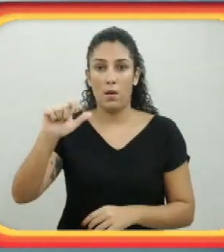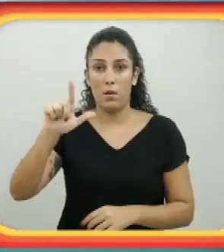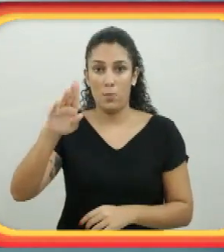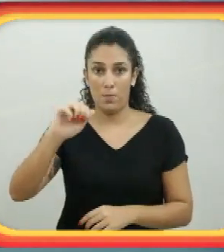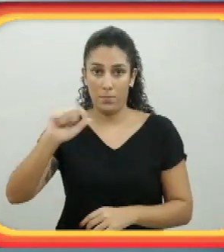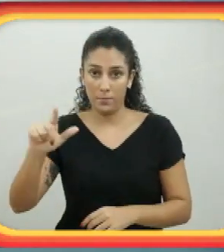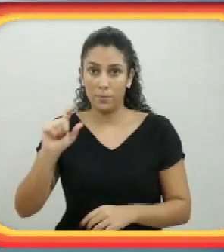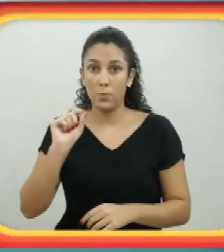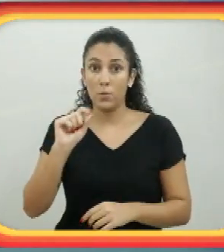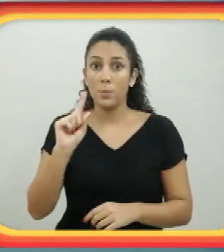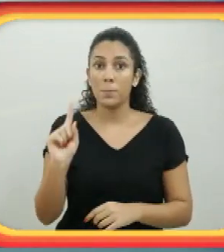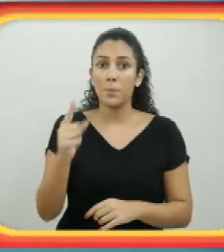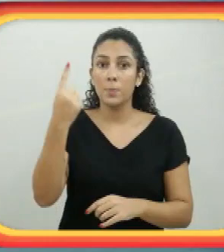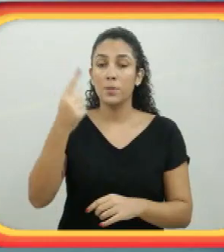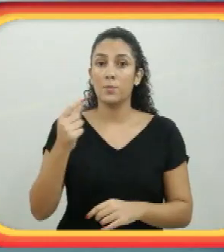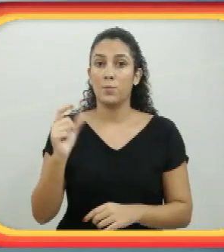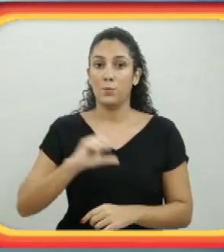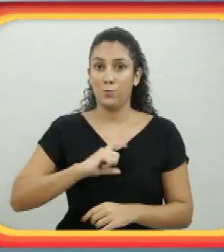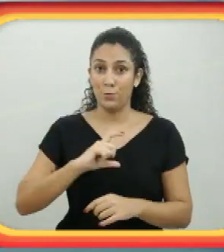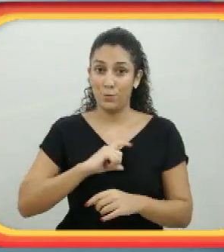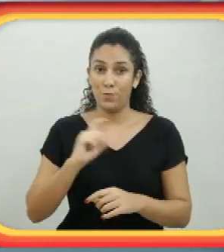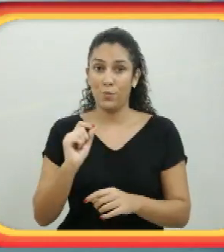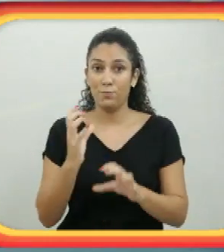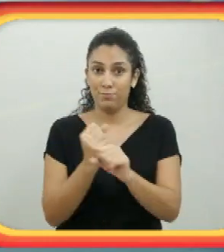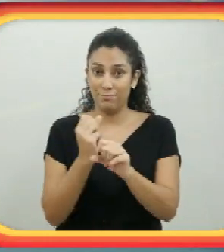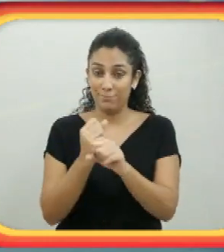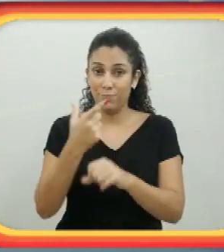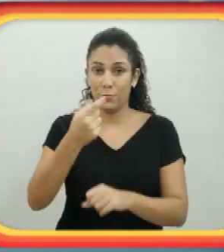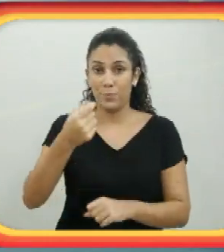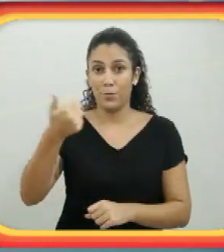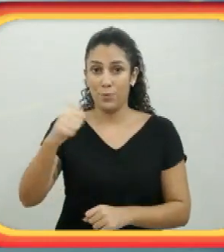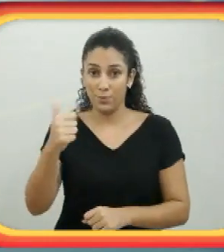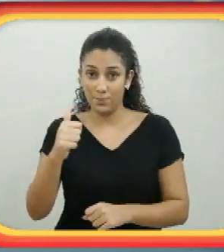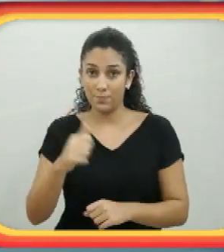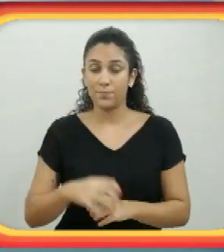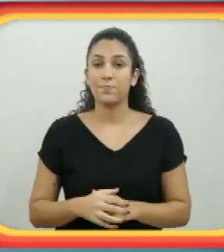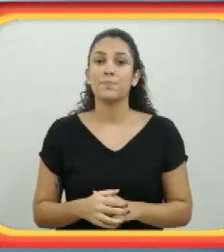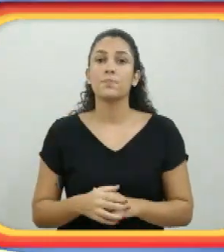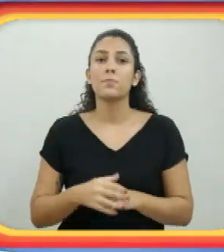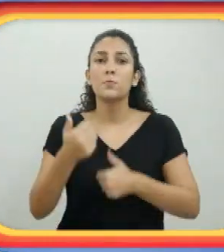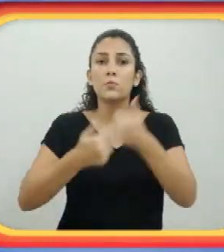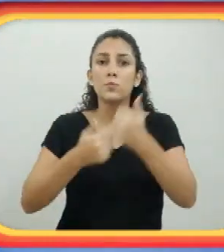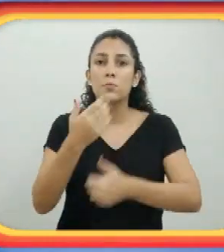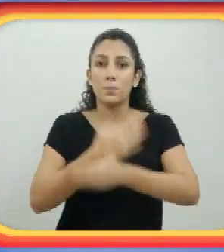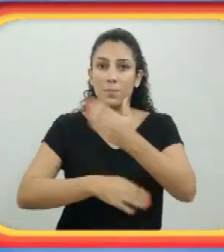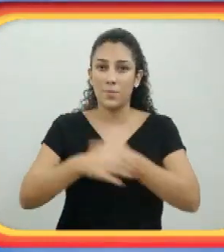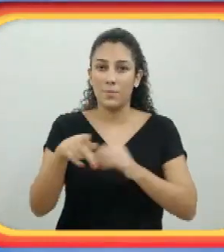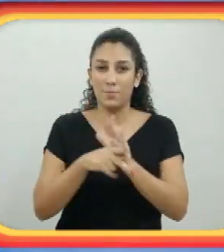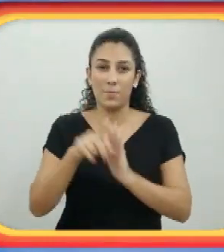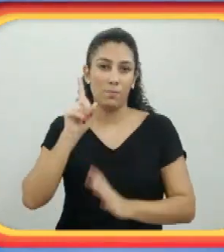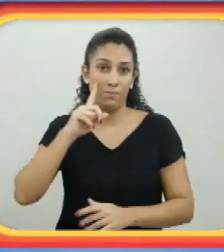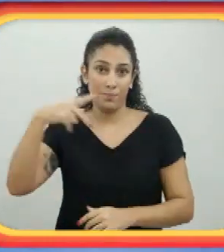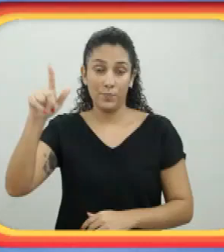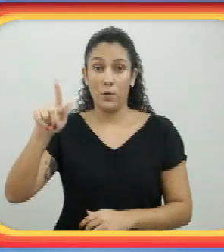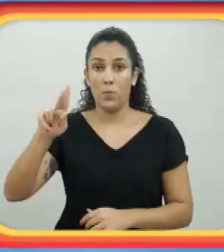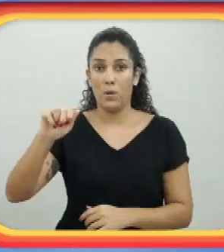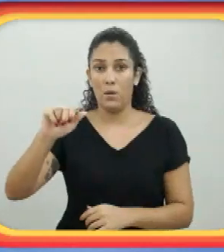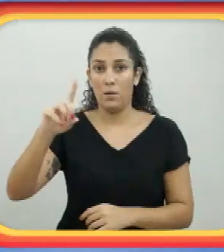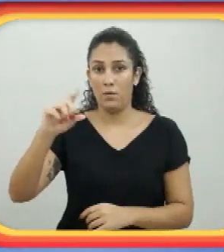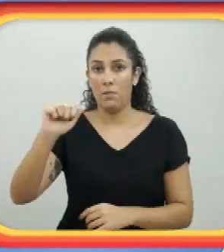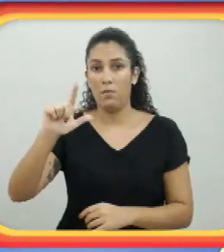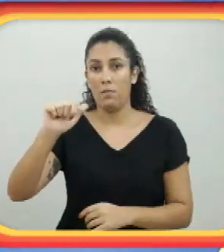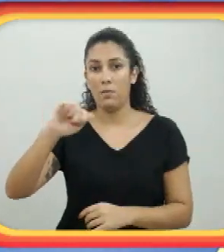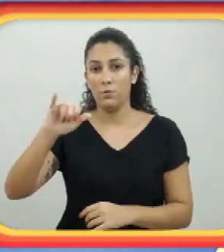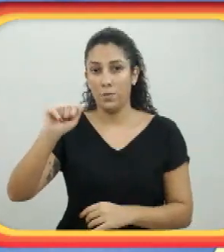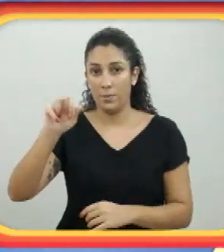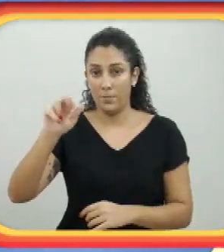medalha de ouro e classificamos para os Jogos Paralímpicos de Londres. Aí em Londres foi a grande conquista, aí, um divisor de águas